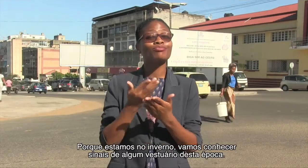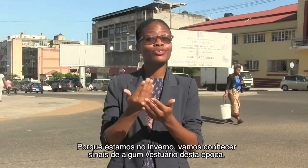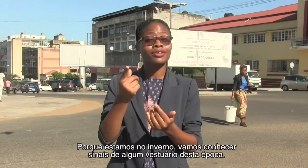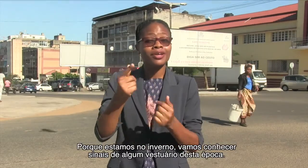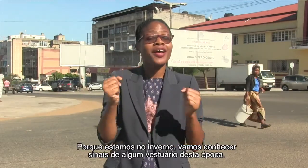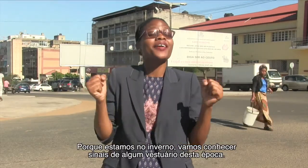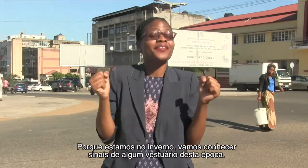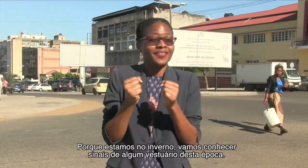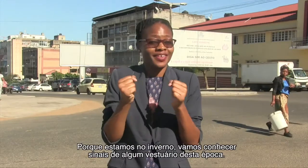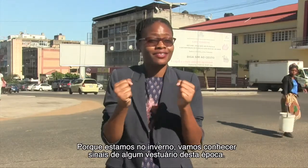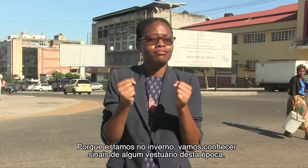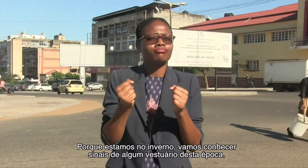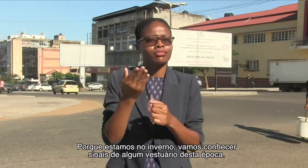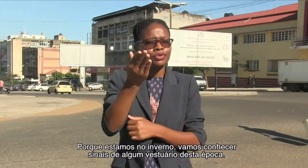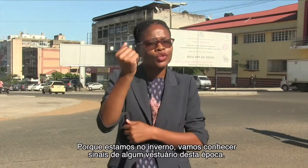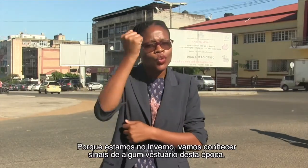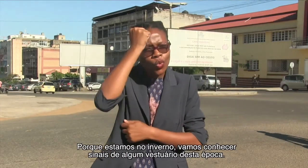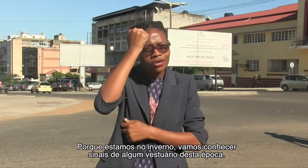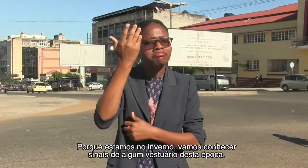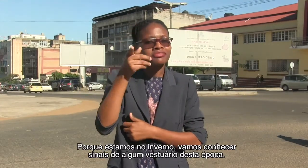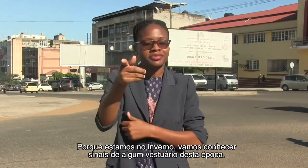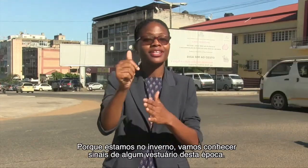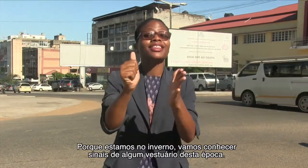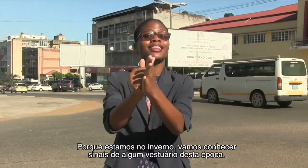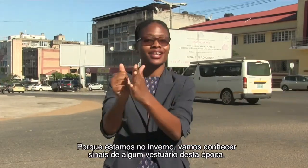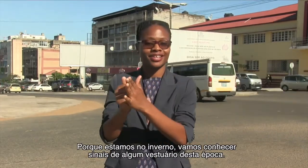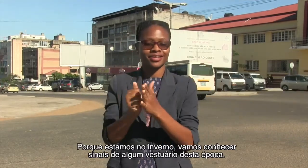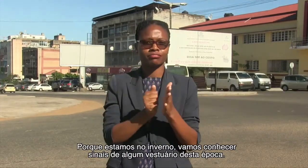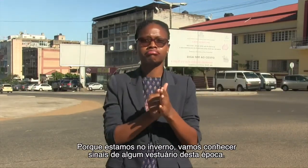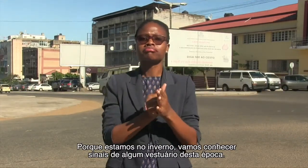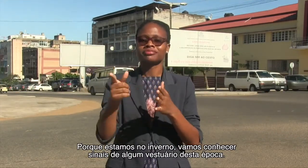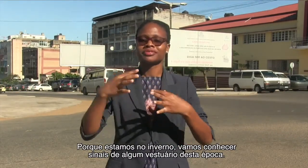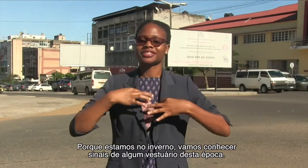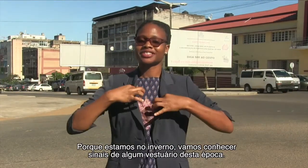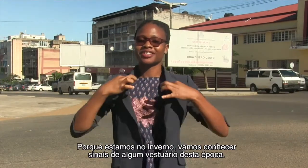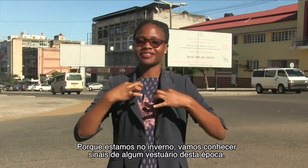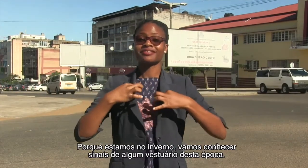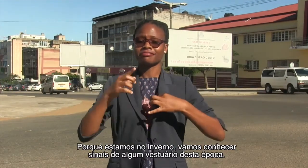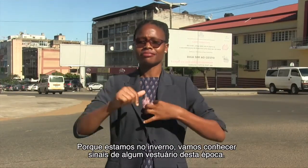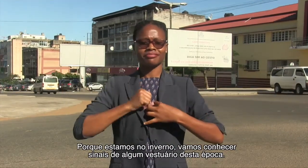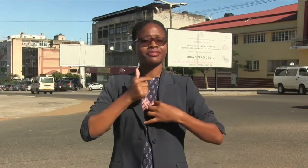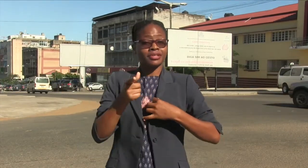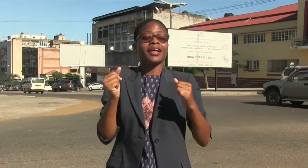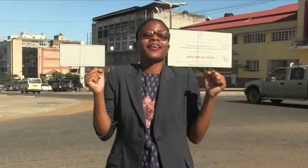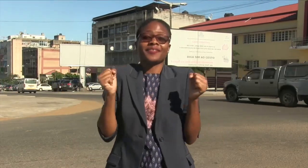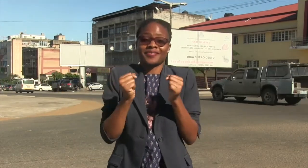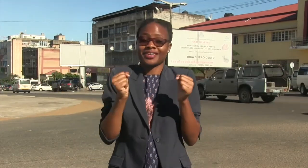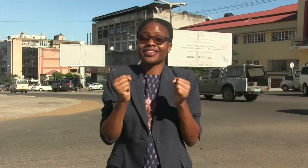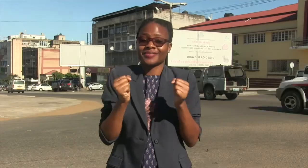Porque estamos no inverno, vamos conhecer sinais de algum vestuário próprio desta época.